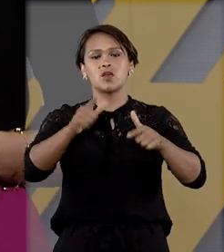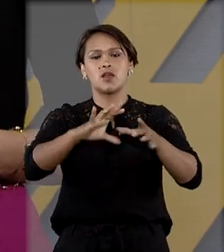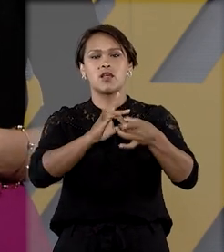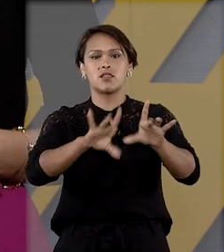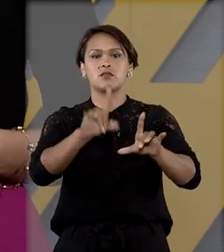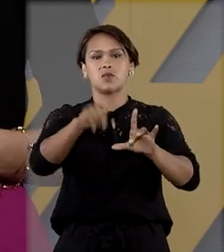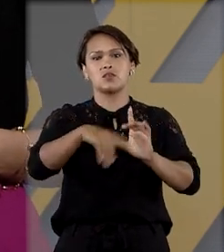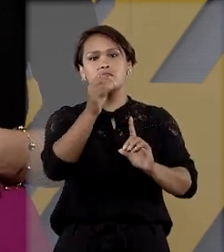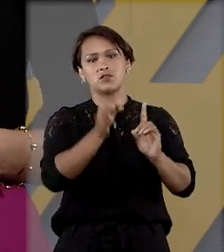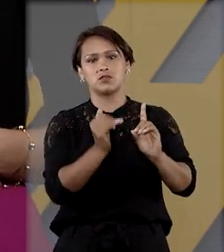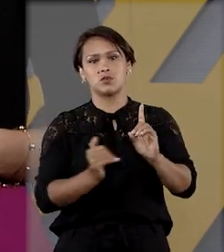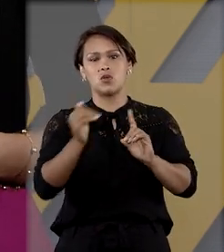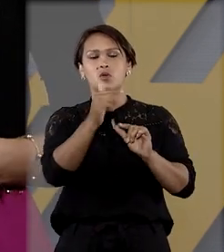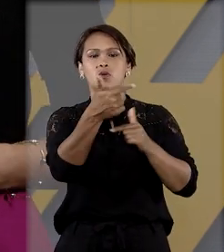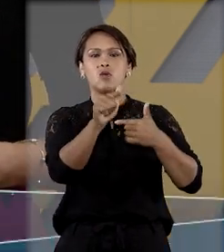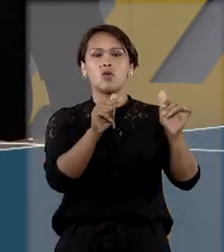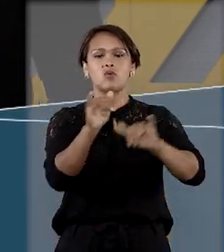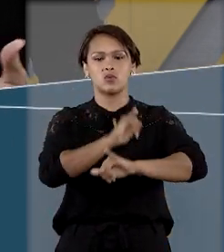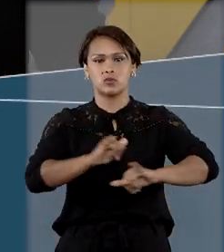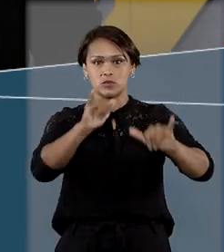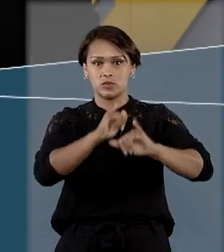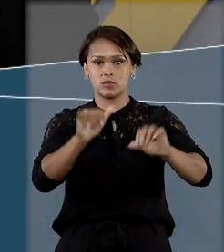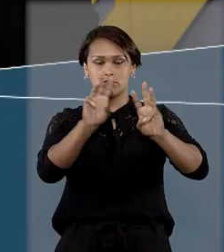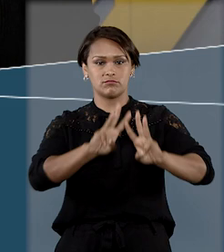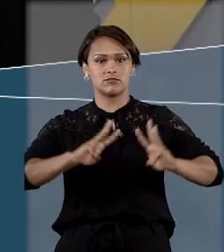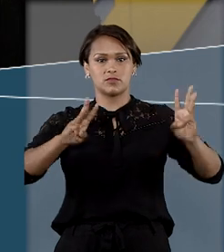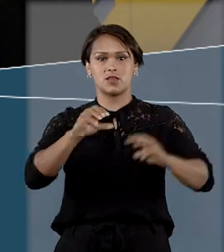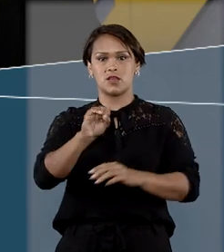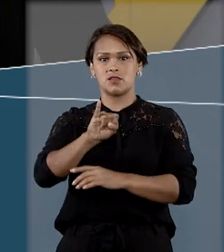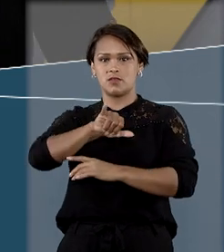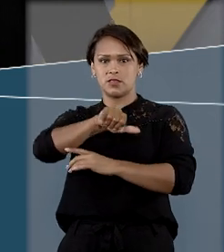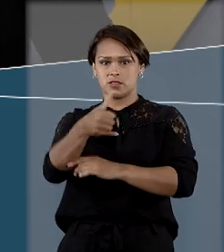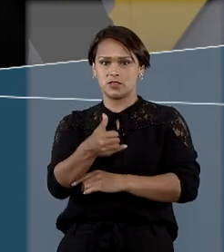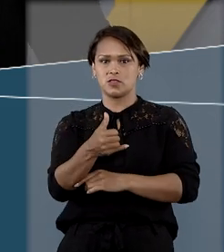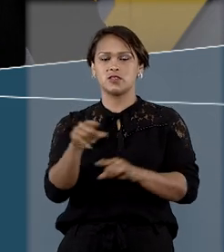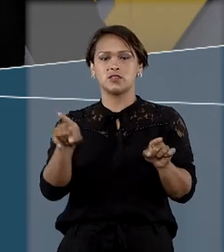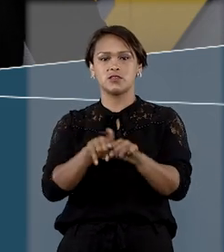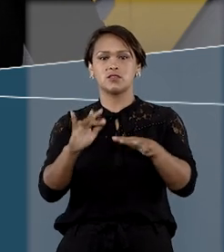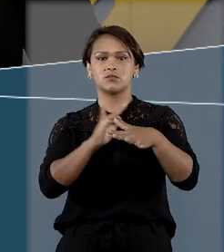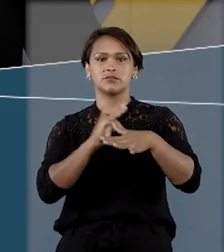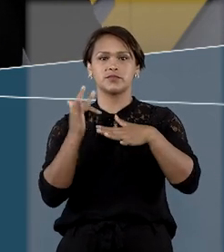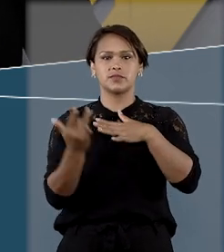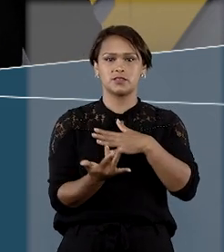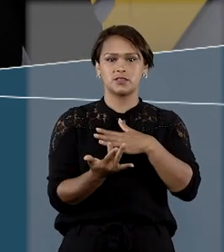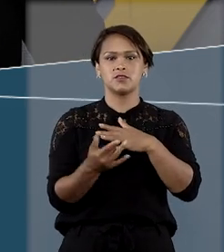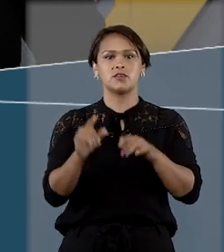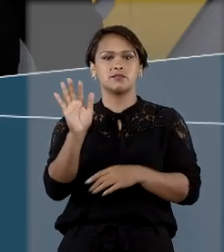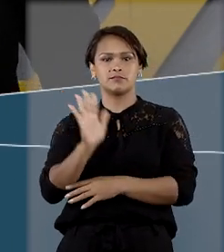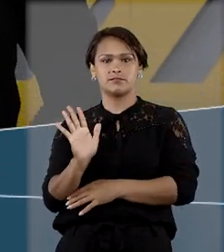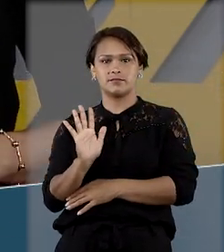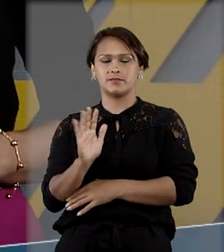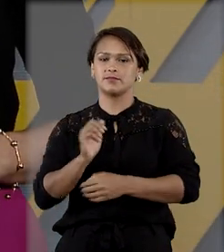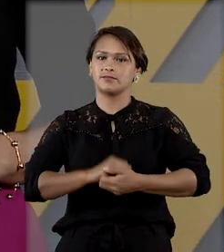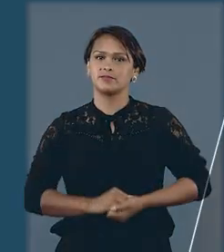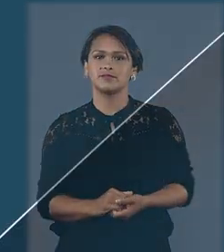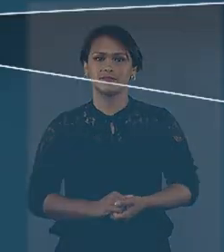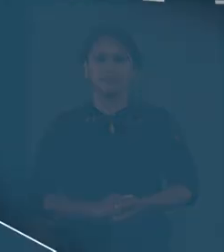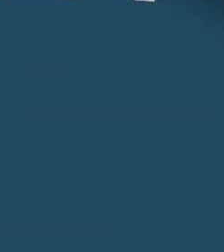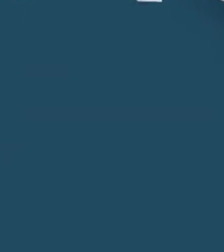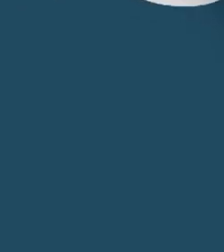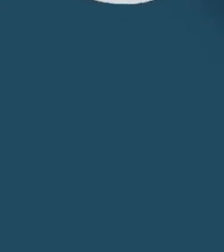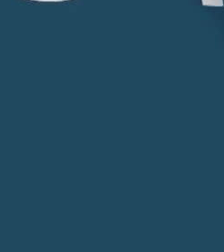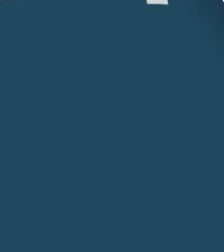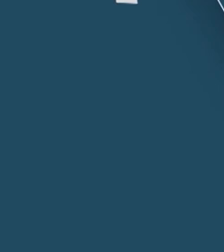absolvição. Você confere outras notícias no site do STJ e nas nossas redes sociais. Até a próxima!